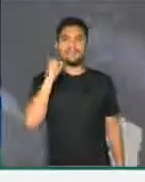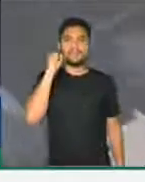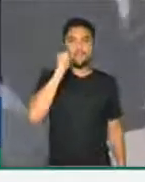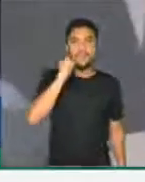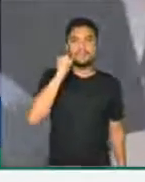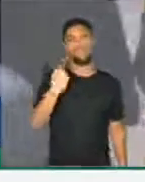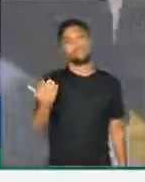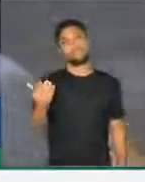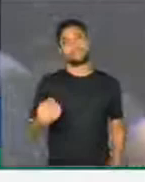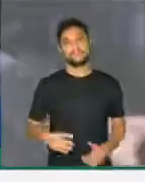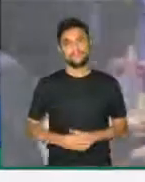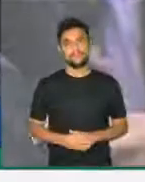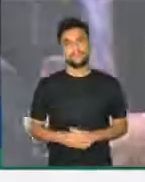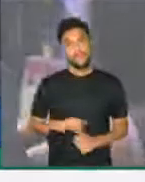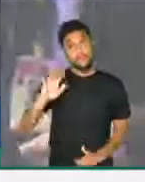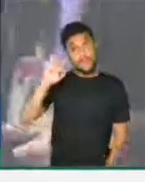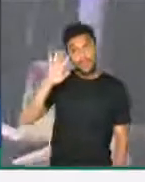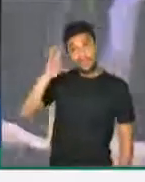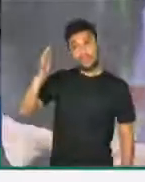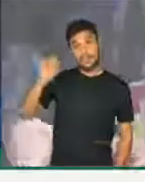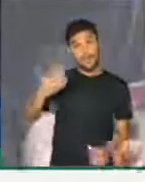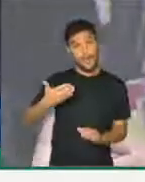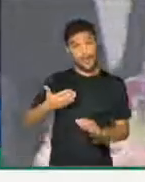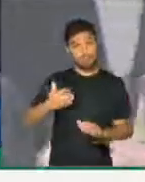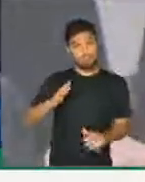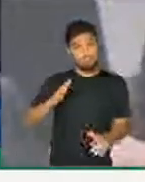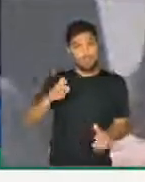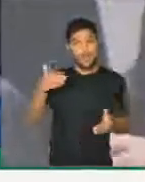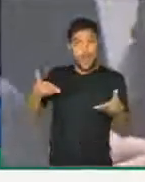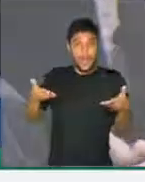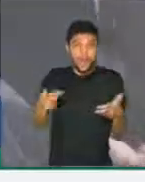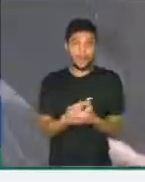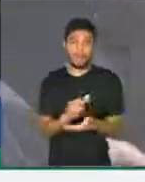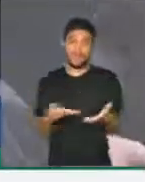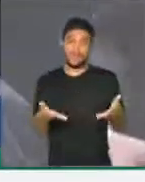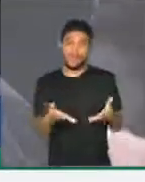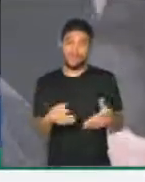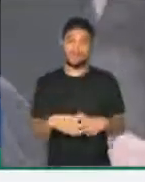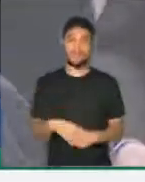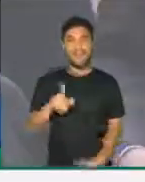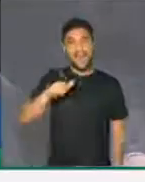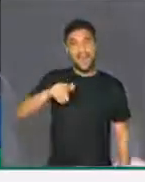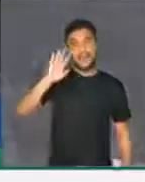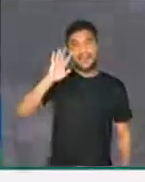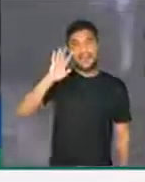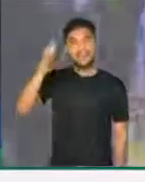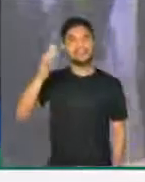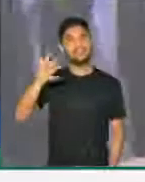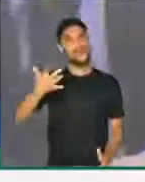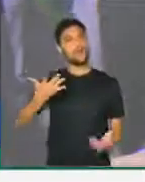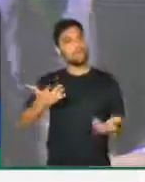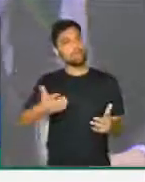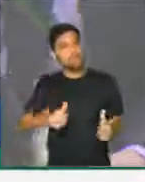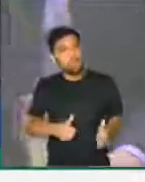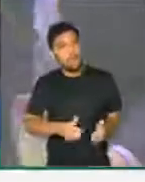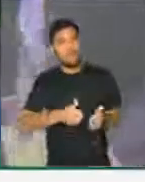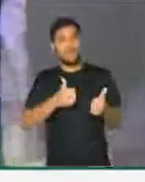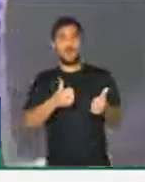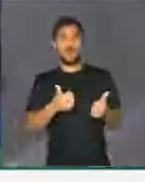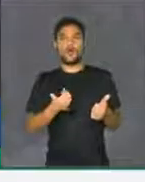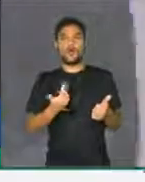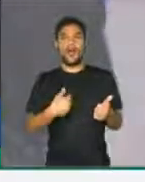e senadoras pela decisão que foi tomada aqui hoje. Foi uma decisão que engrandeceu essa casa